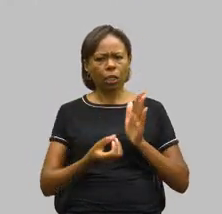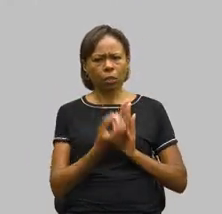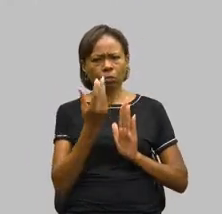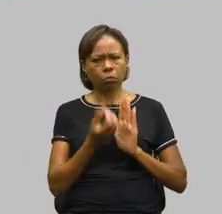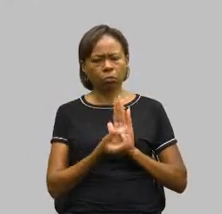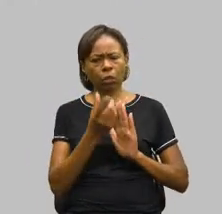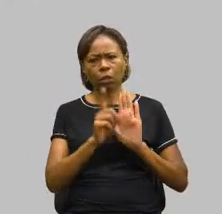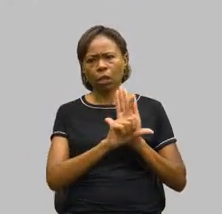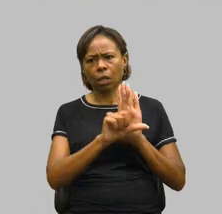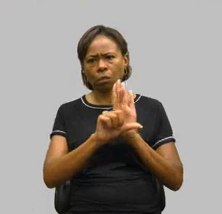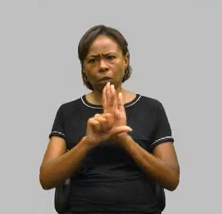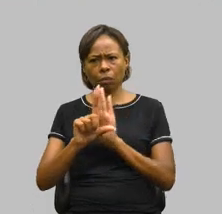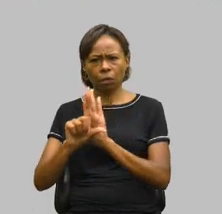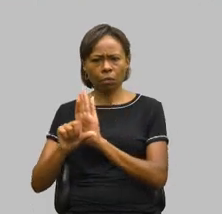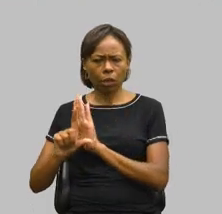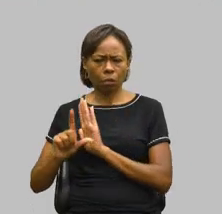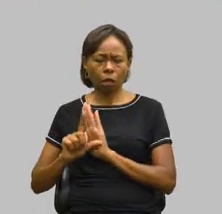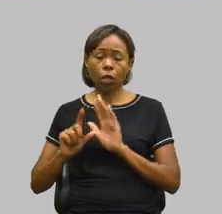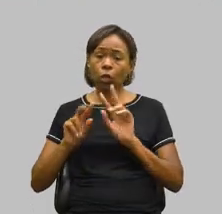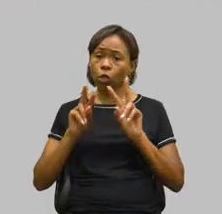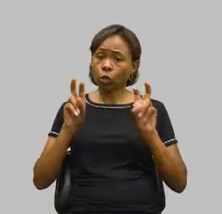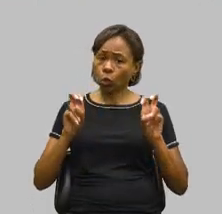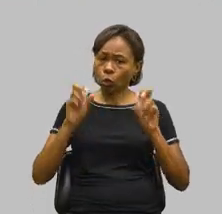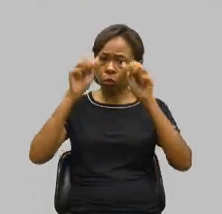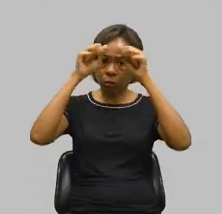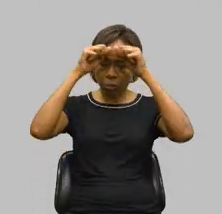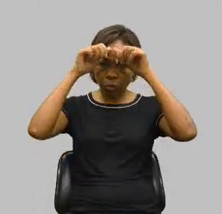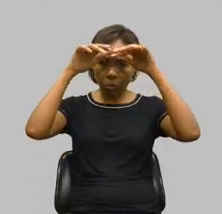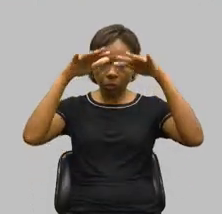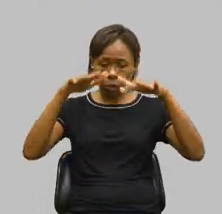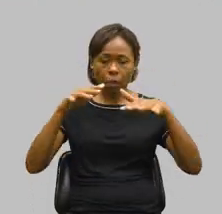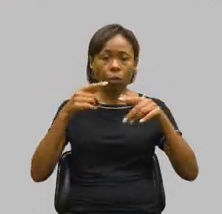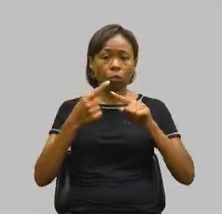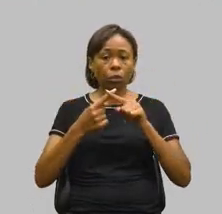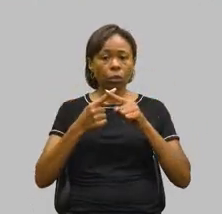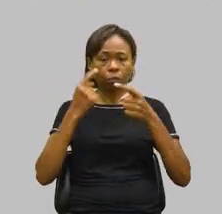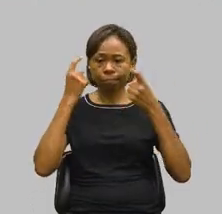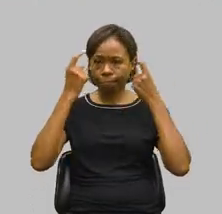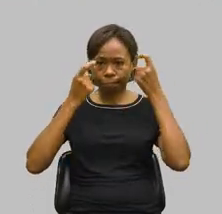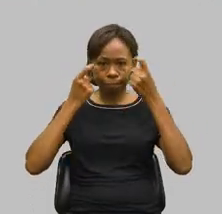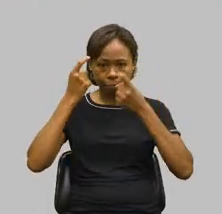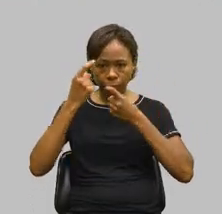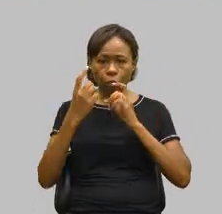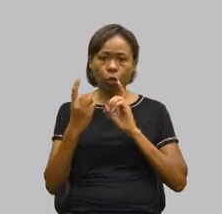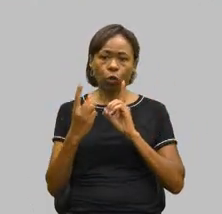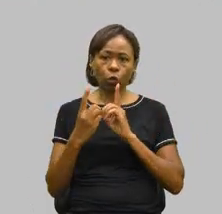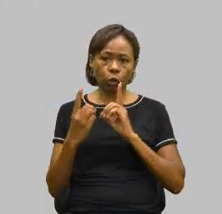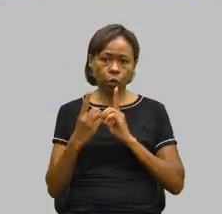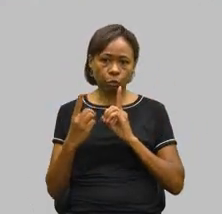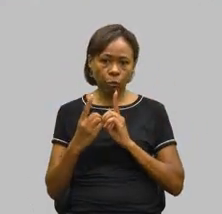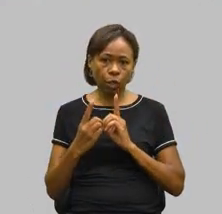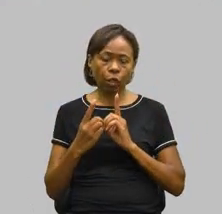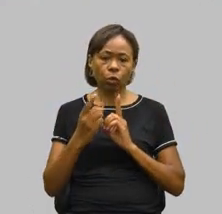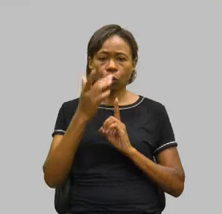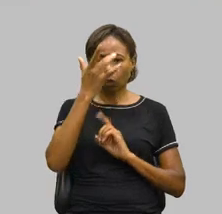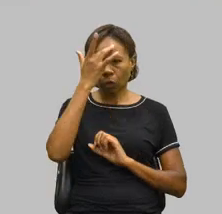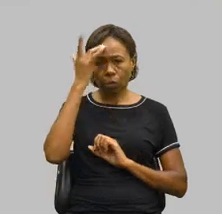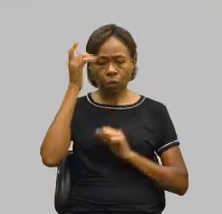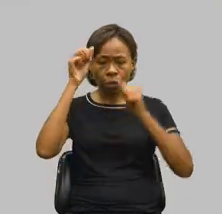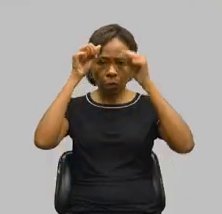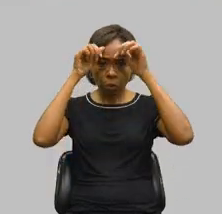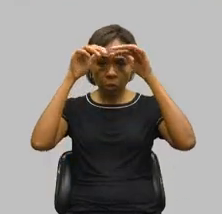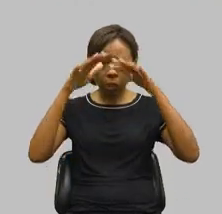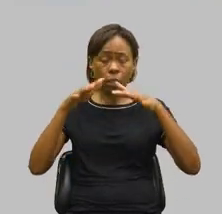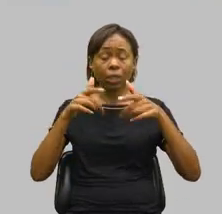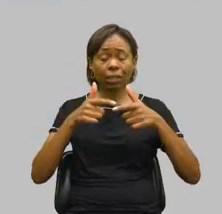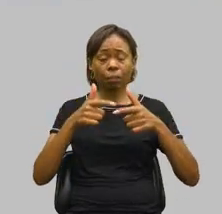eh ao transtorno do especto autista se preocupando muito com o atendimento dessa população que cresce que